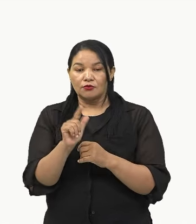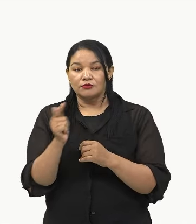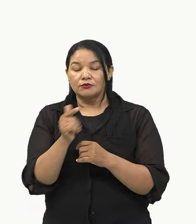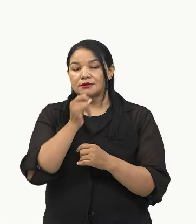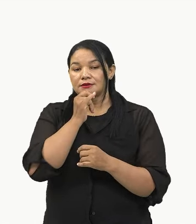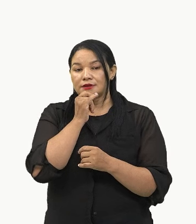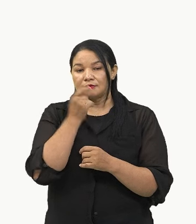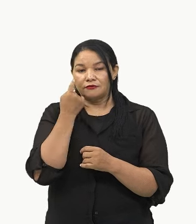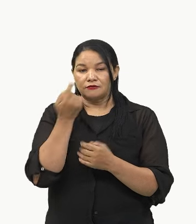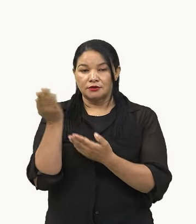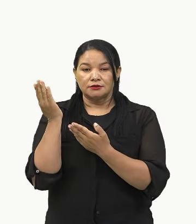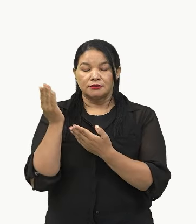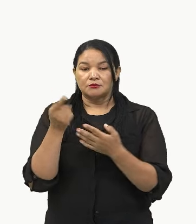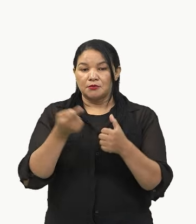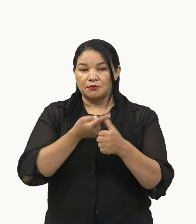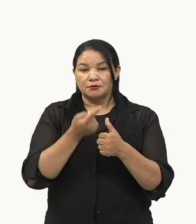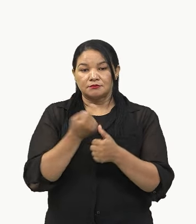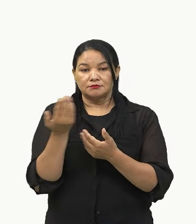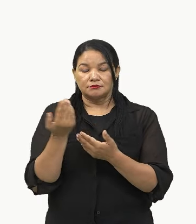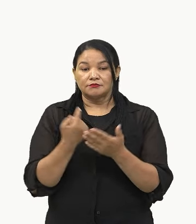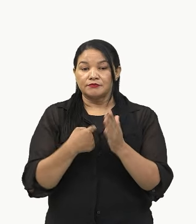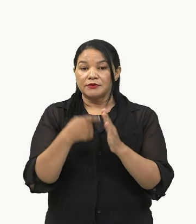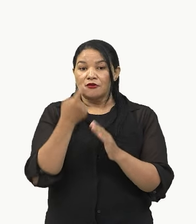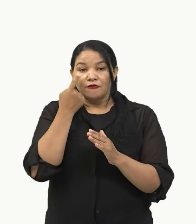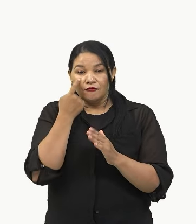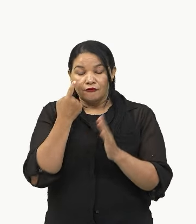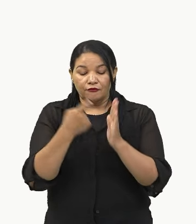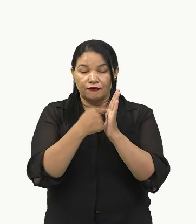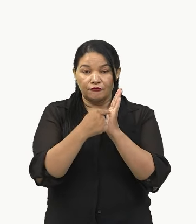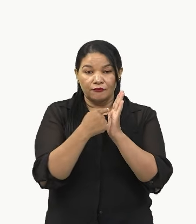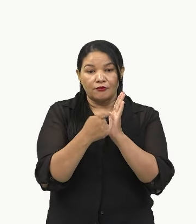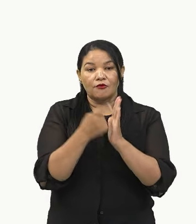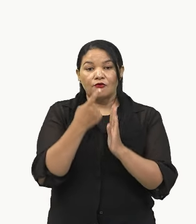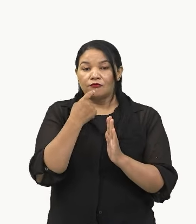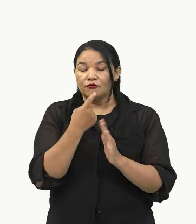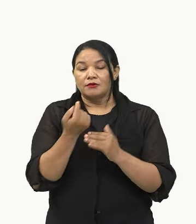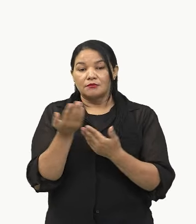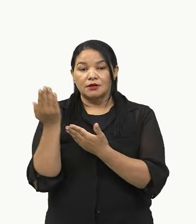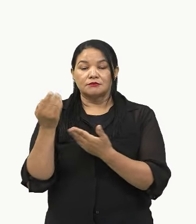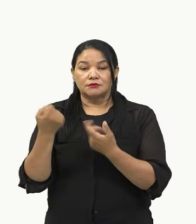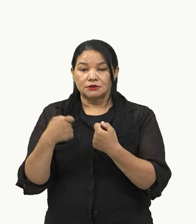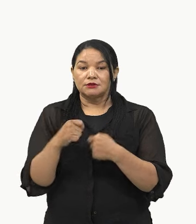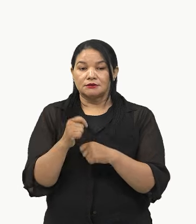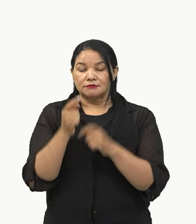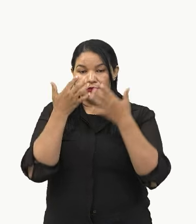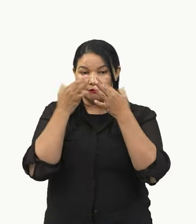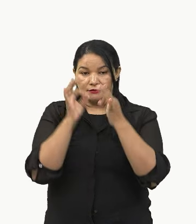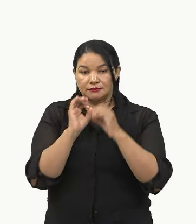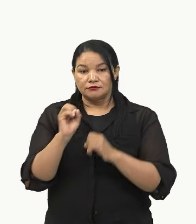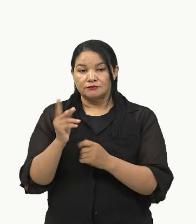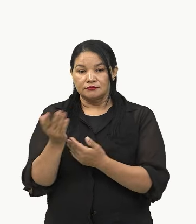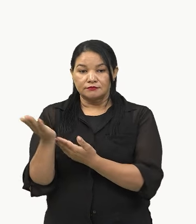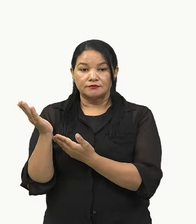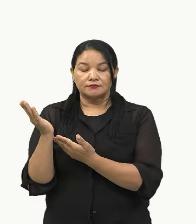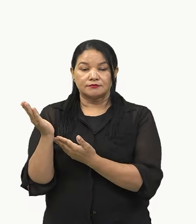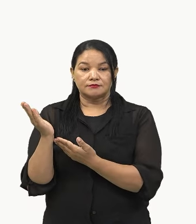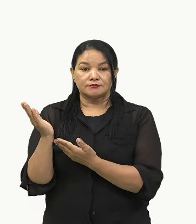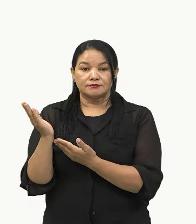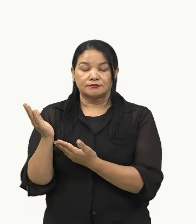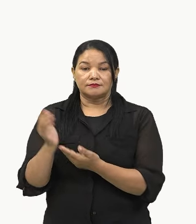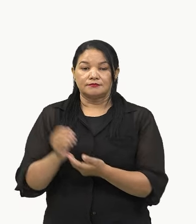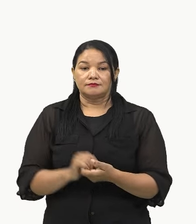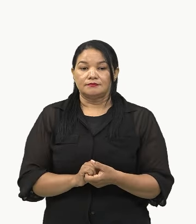Nosso primeiro diz: has jugado bien en el campeonato. He jugado, olha aqui, eu joguei,